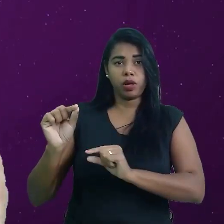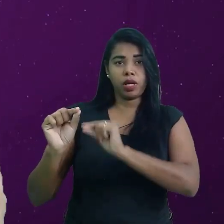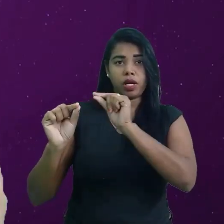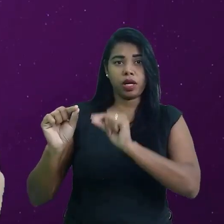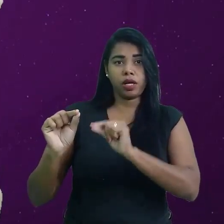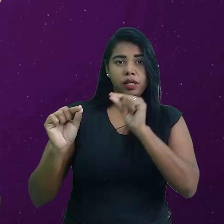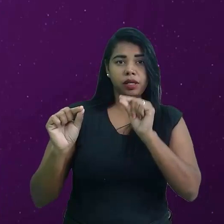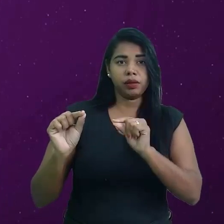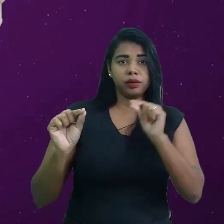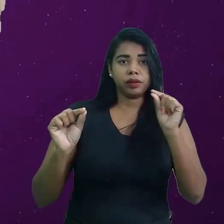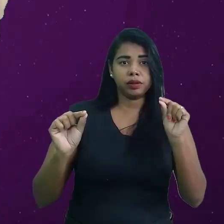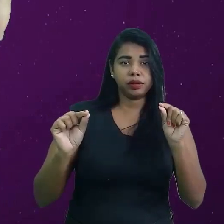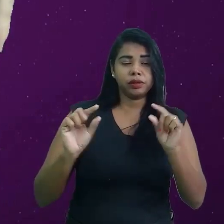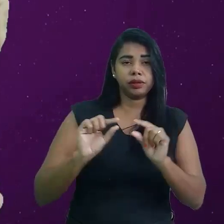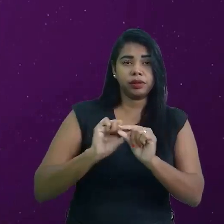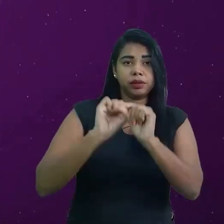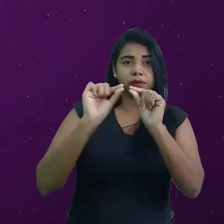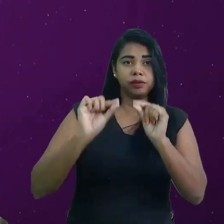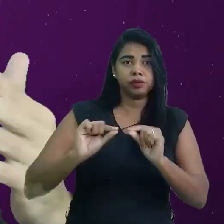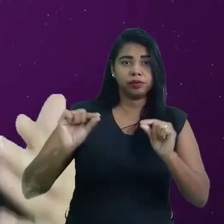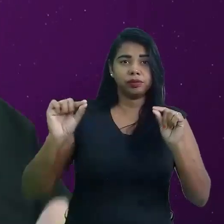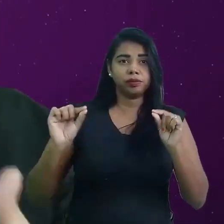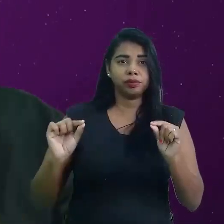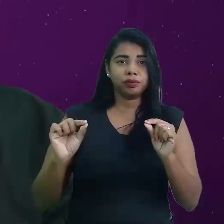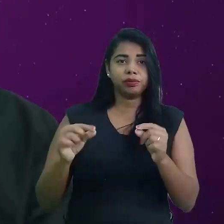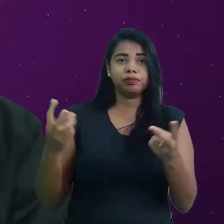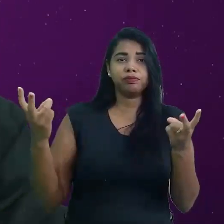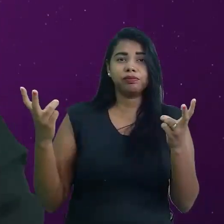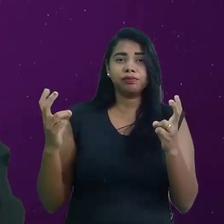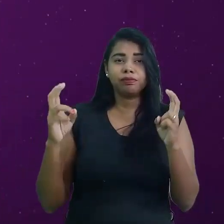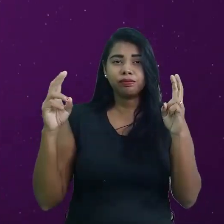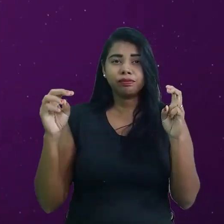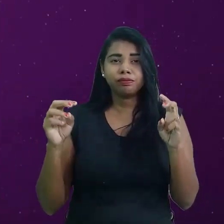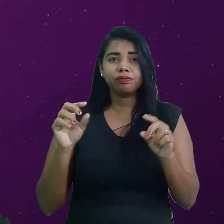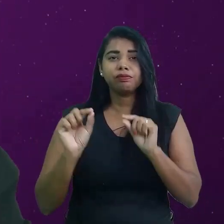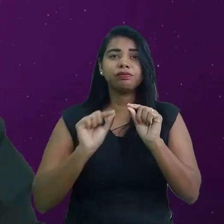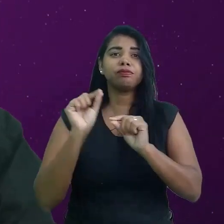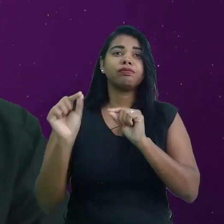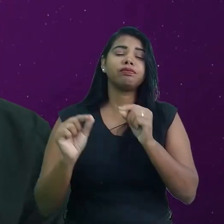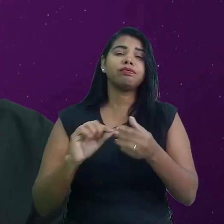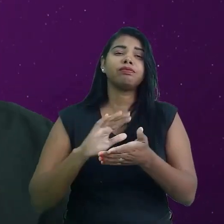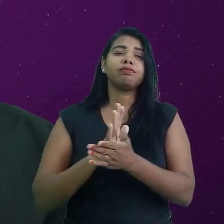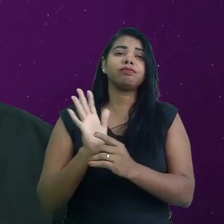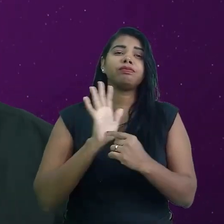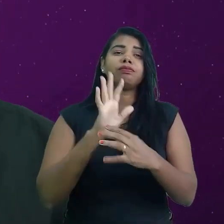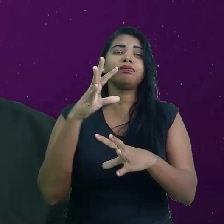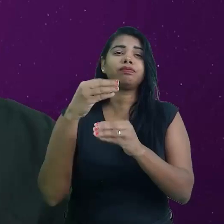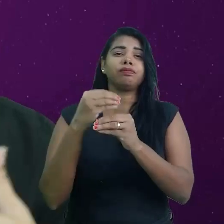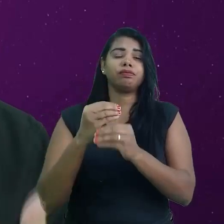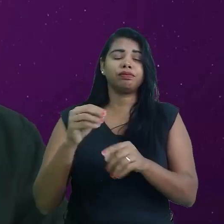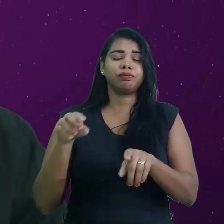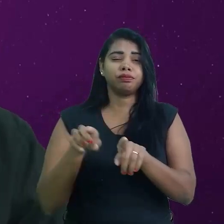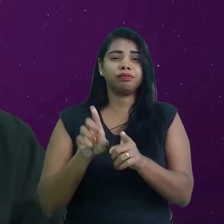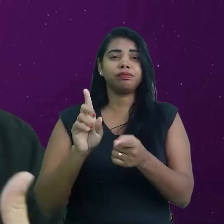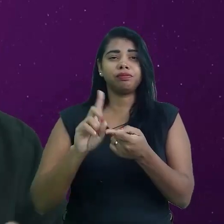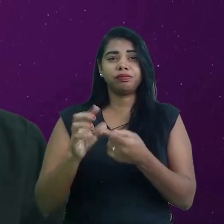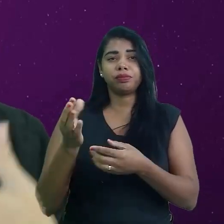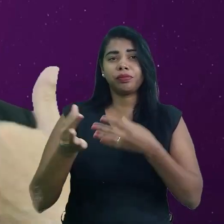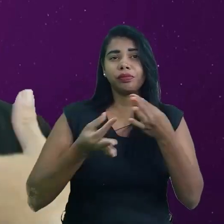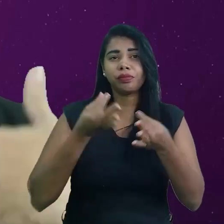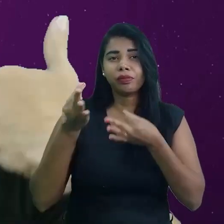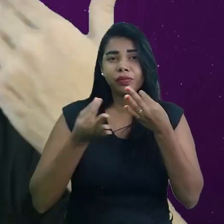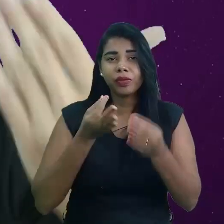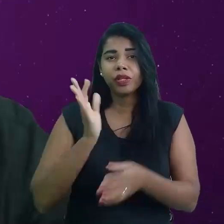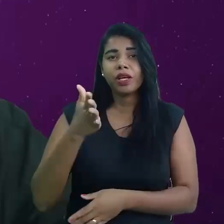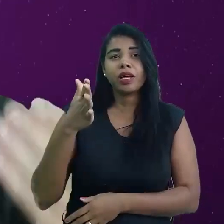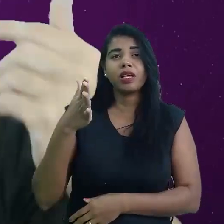outra está no vale, então a tendência é interferências o quê? Destrutivas. Dessa maneira, quando é dito que as